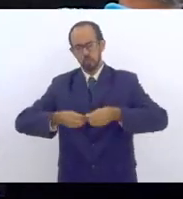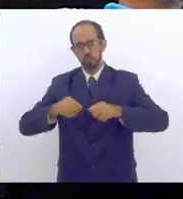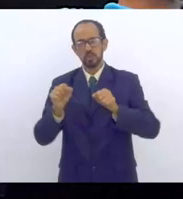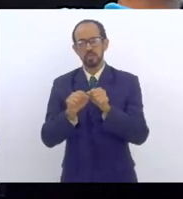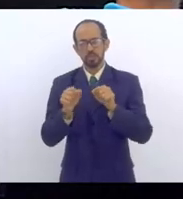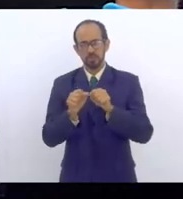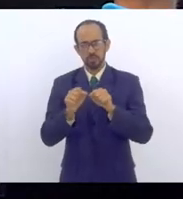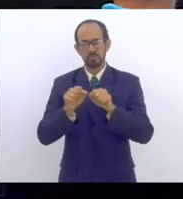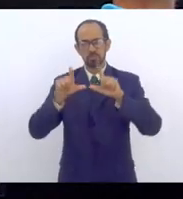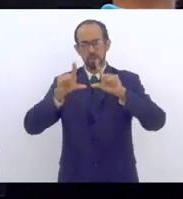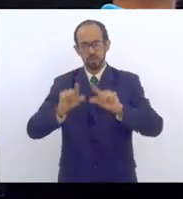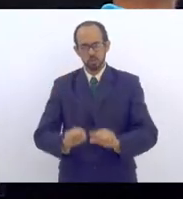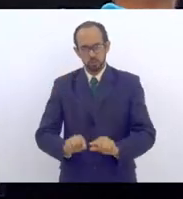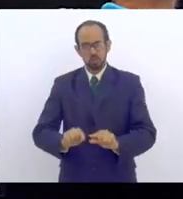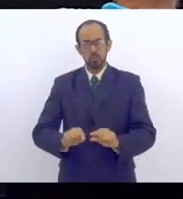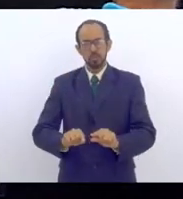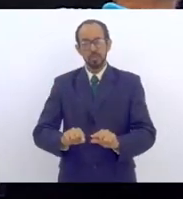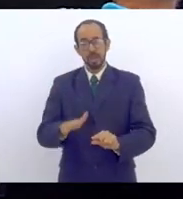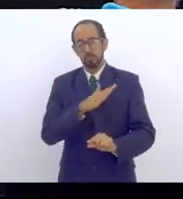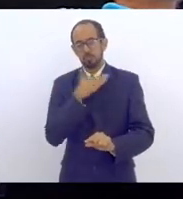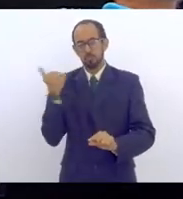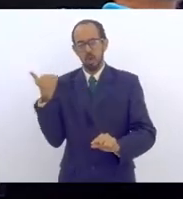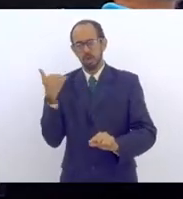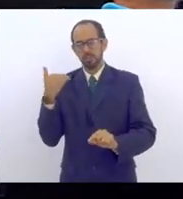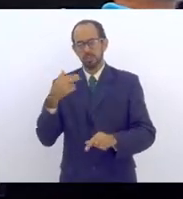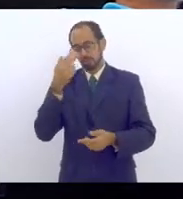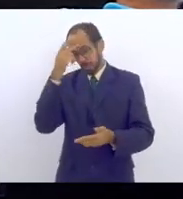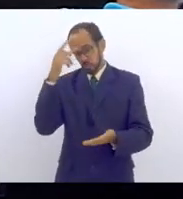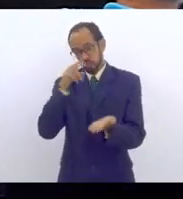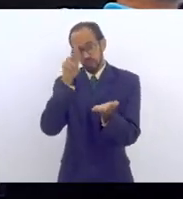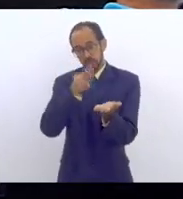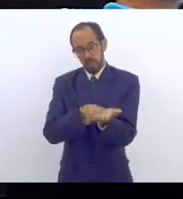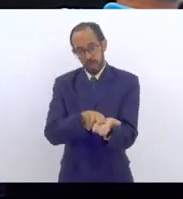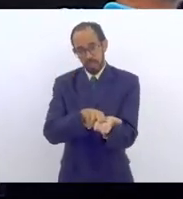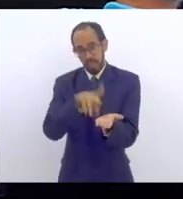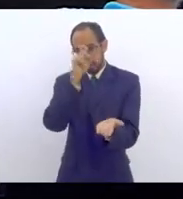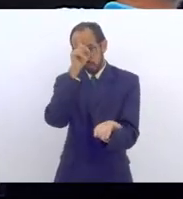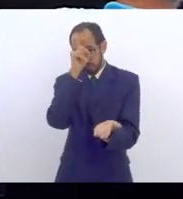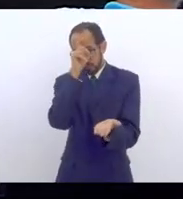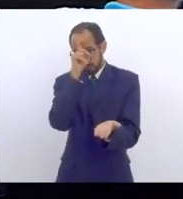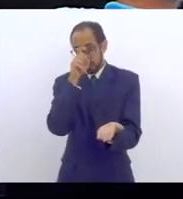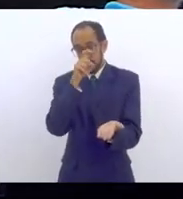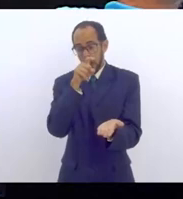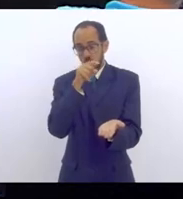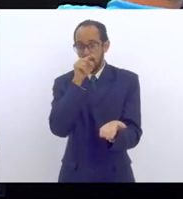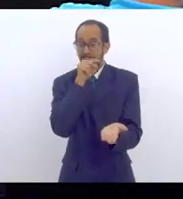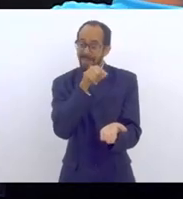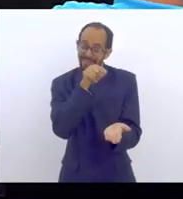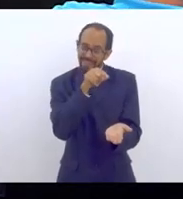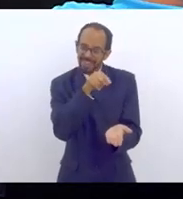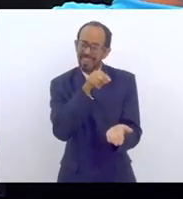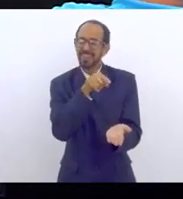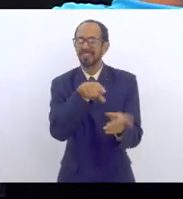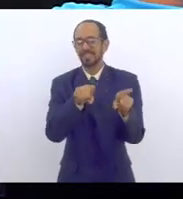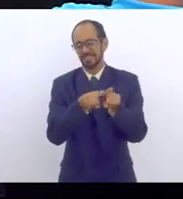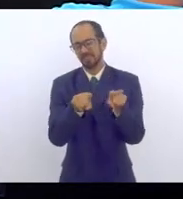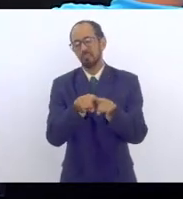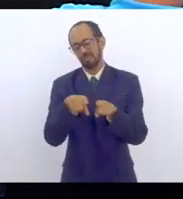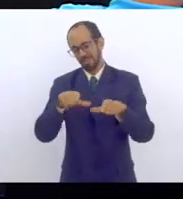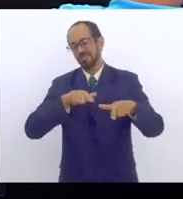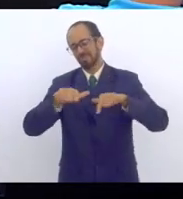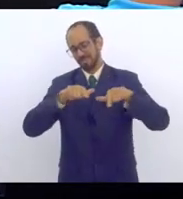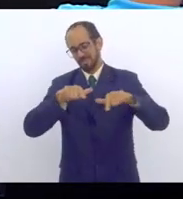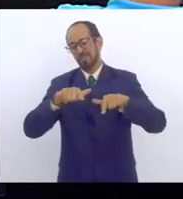diminuir o número de mortes e de gente internada no que ouvi-19 tem muito do trabalho do